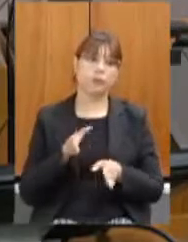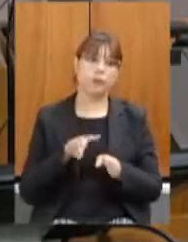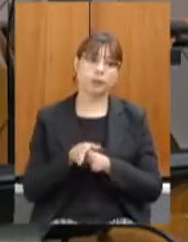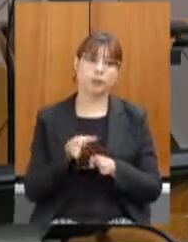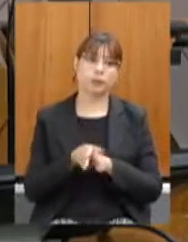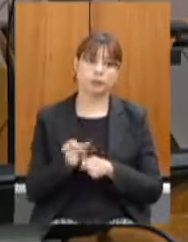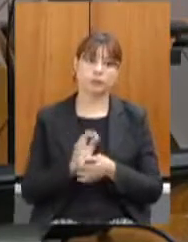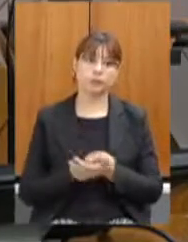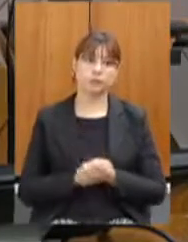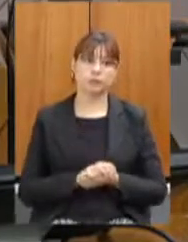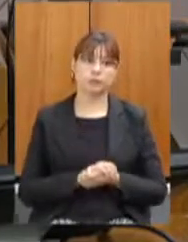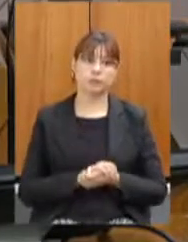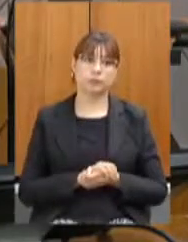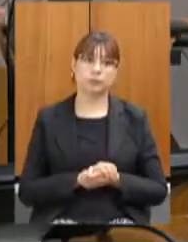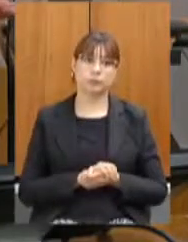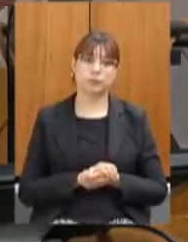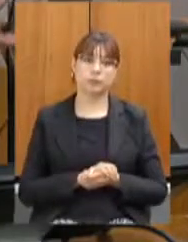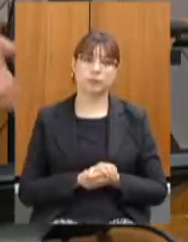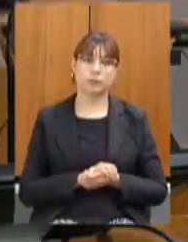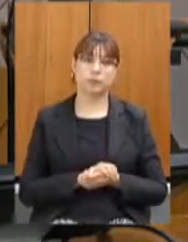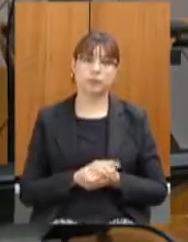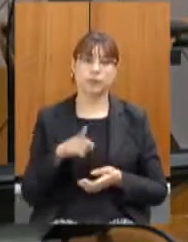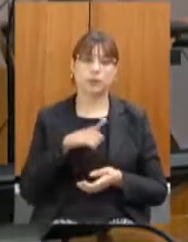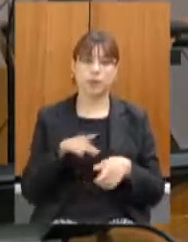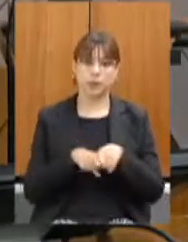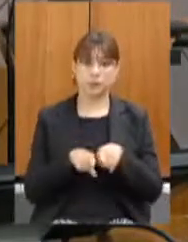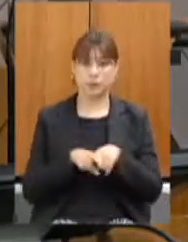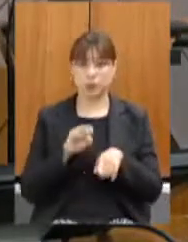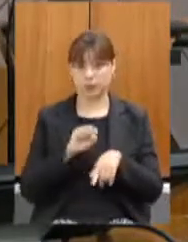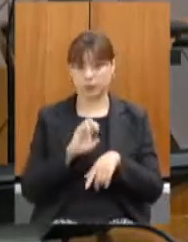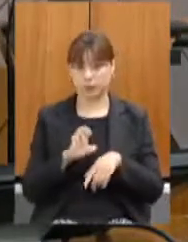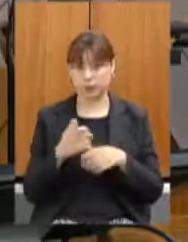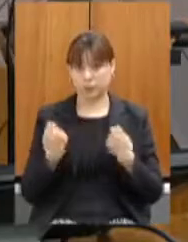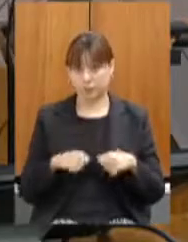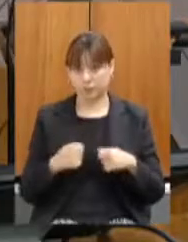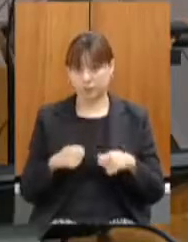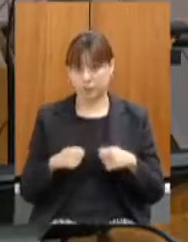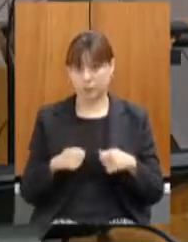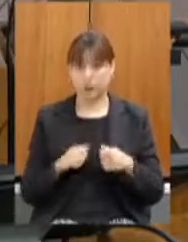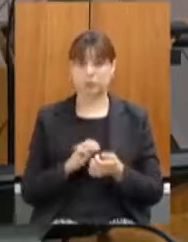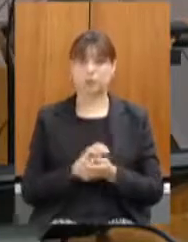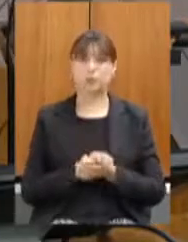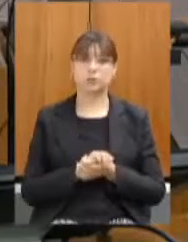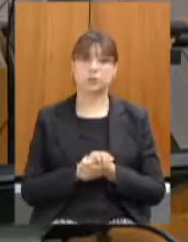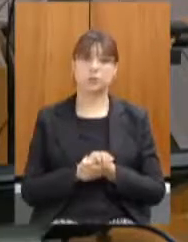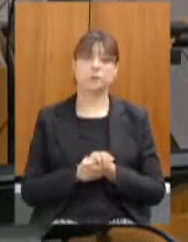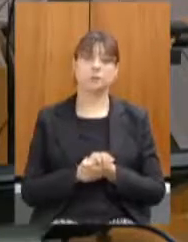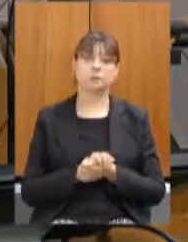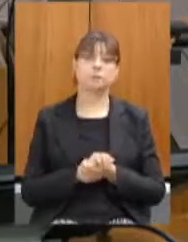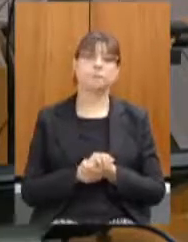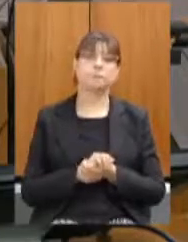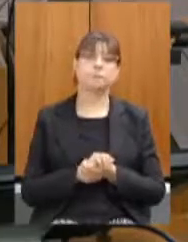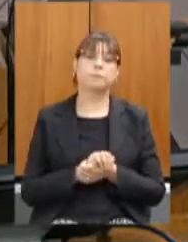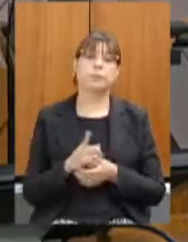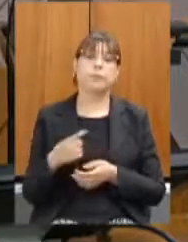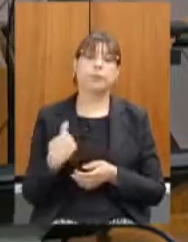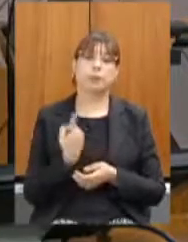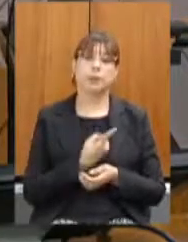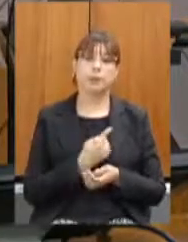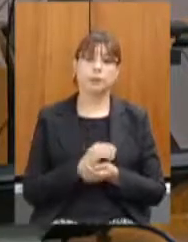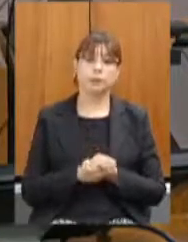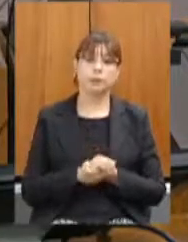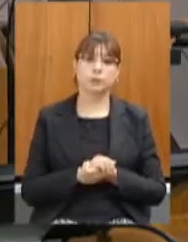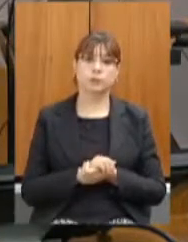naturalmente tem todo o monitoramento Nosso Caso haja necessidade nós realocamos eleitos que hoje estão em eletivas para